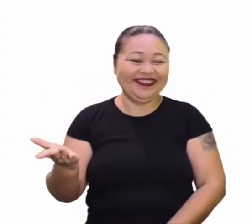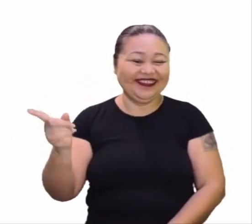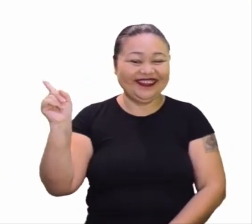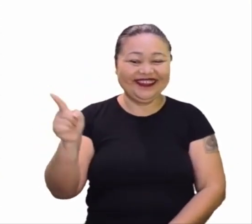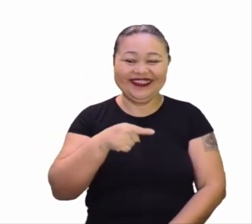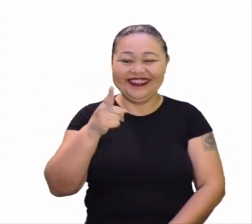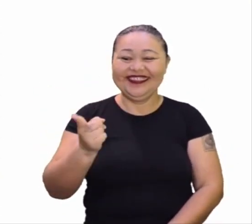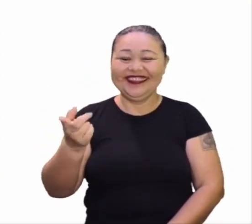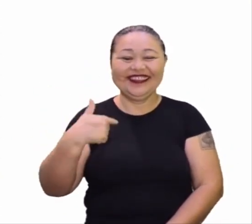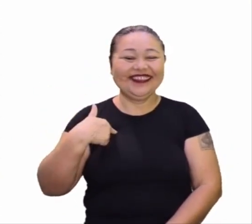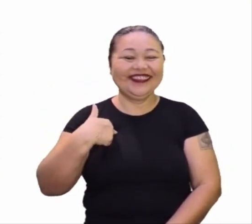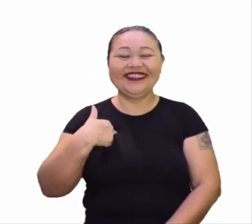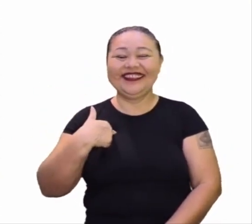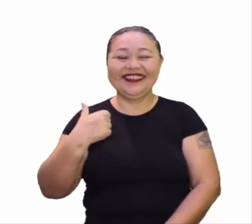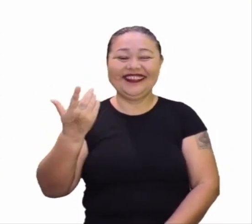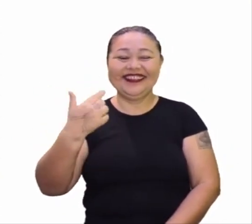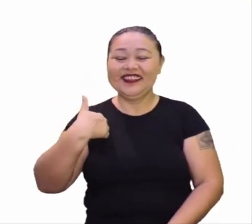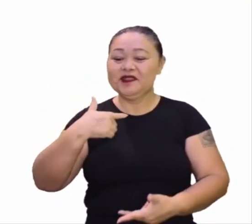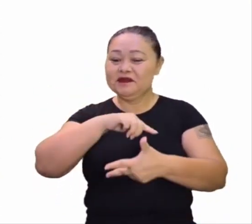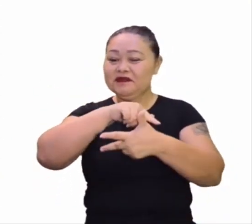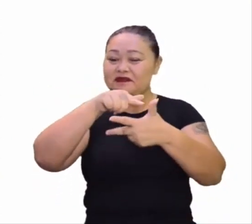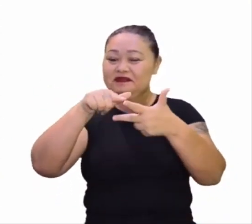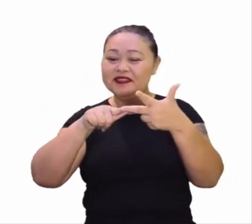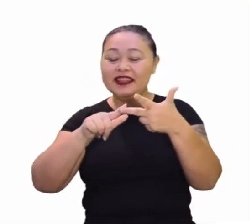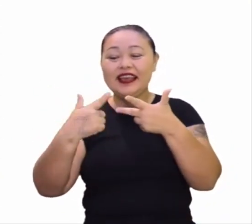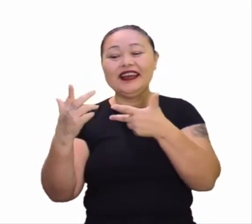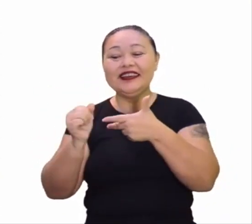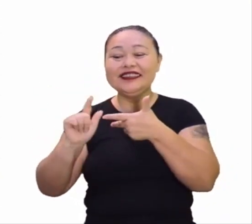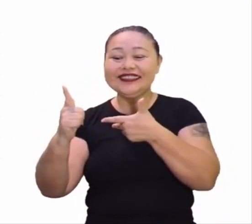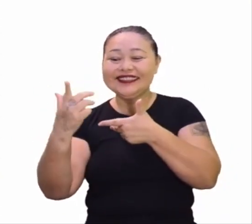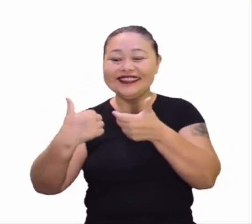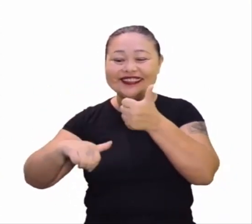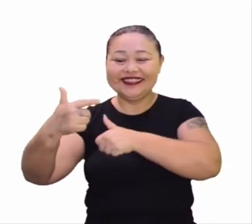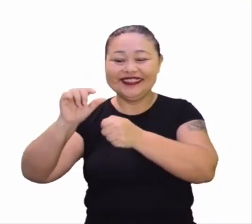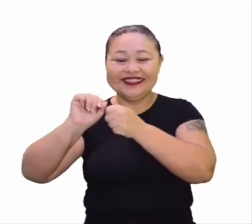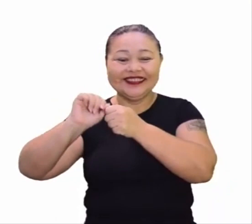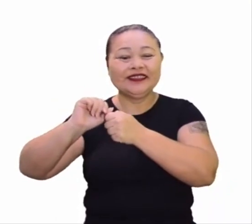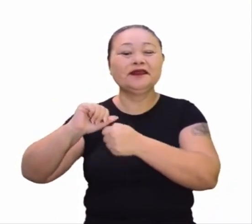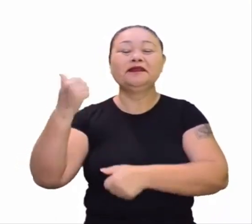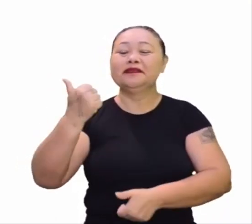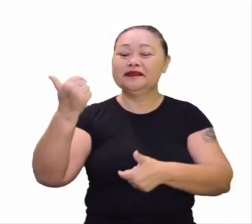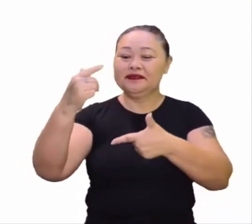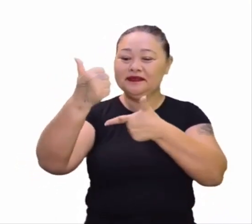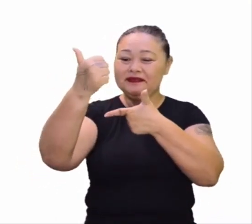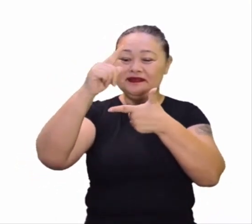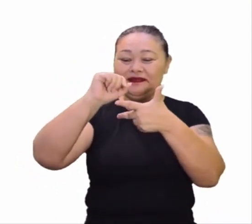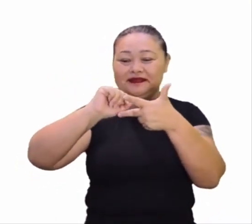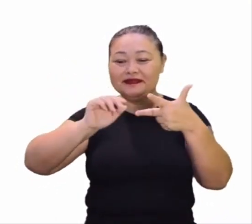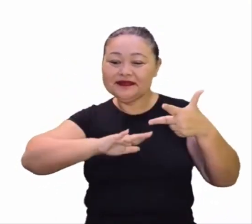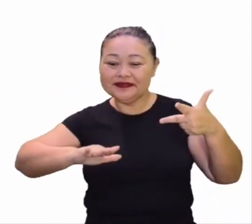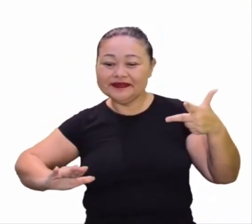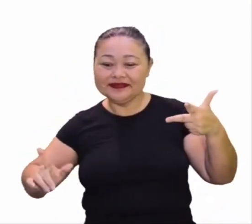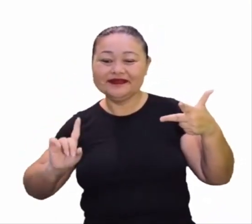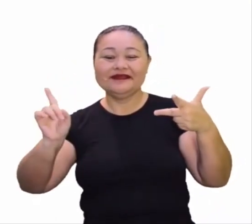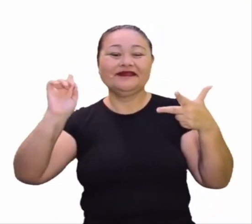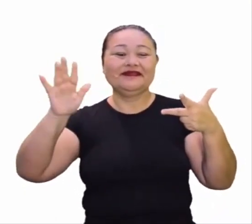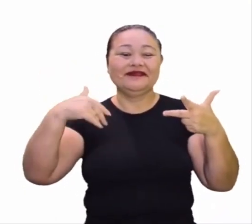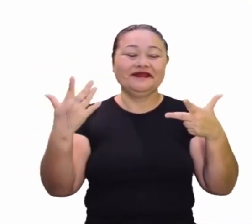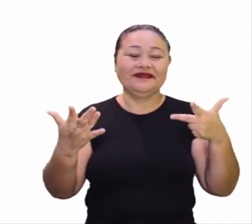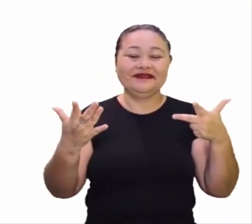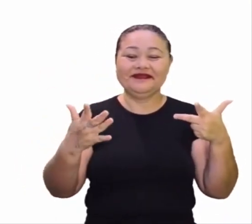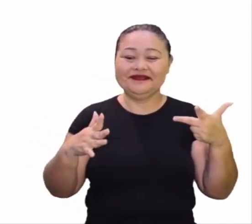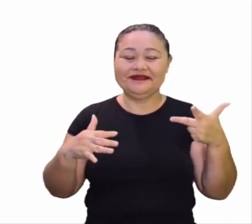contar. Vamos lá. Quartenário, Rogério, isso não é aula de geologia, Rogério. Primário, Rogério, esses meninos não estão mais no primário, Rogério.